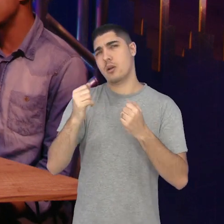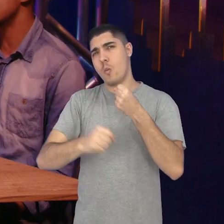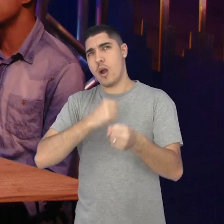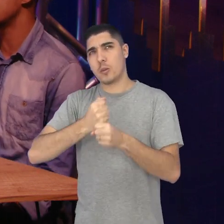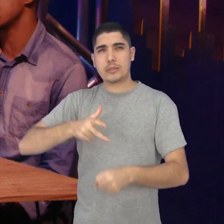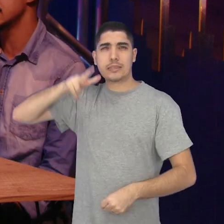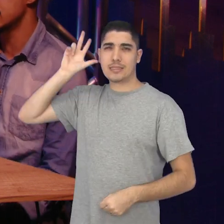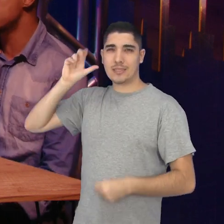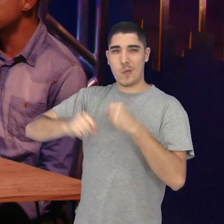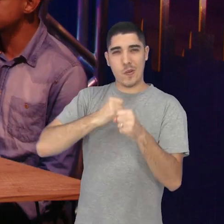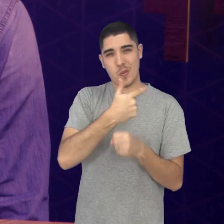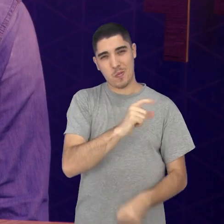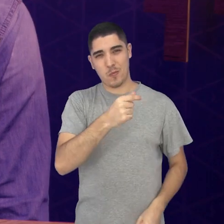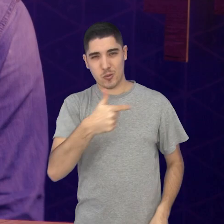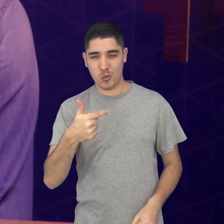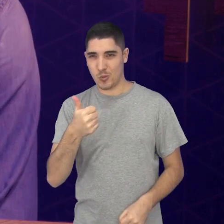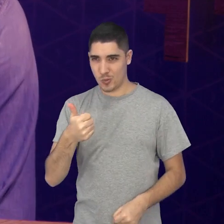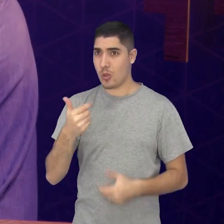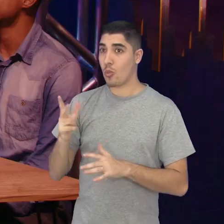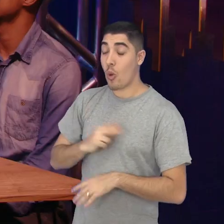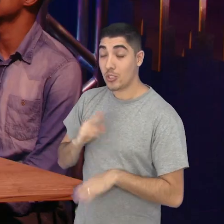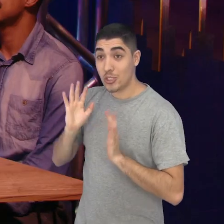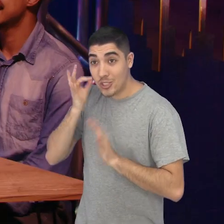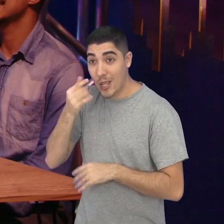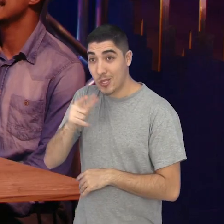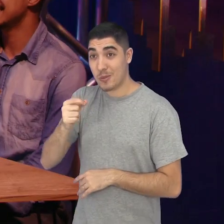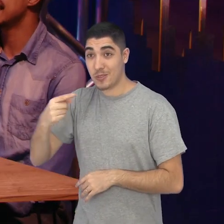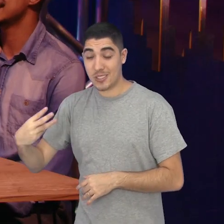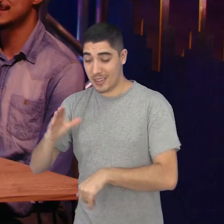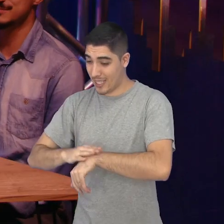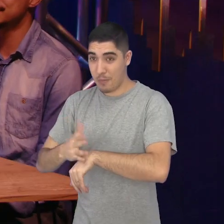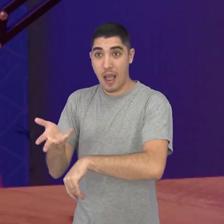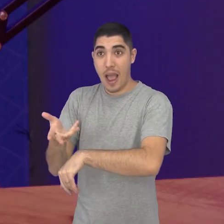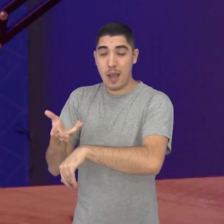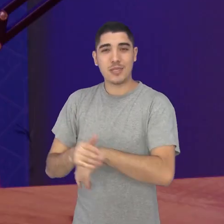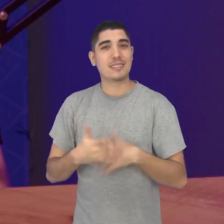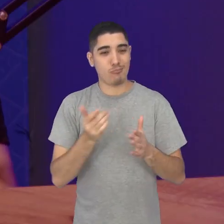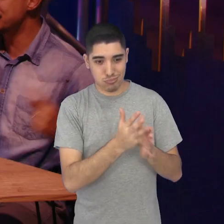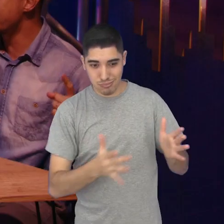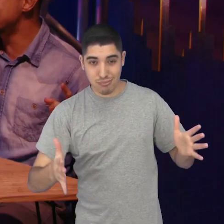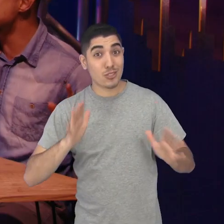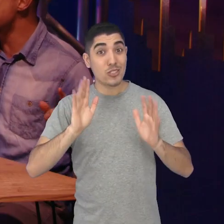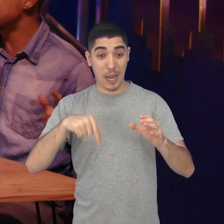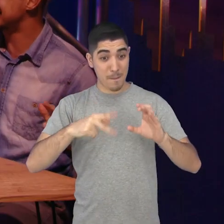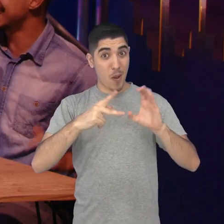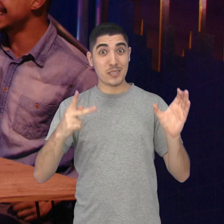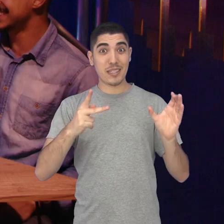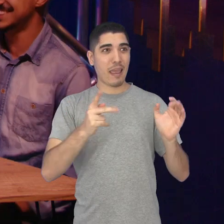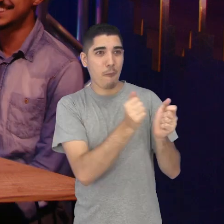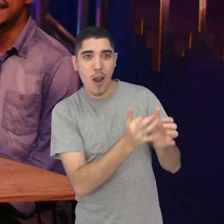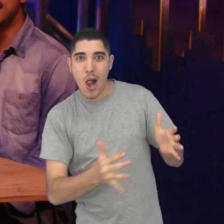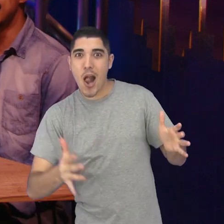ano retrasado, no caso, né, 2021. Gente, a gente já tá em 2023, o tempo passa muito rápido. Mas a gente já virou o ano que pode ser,